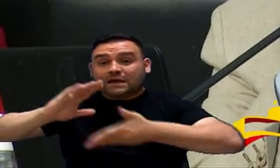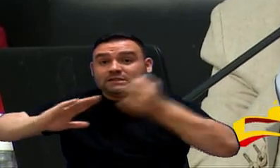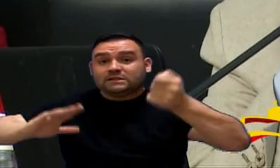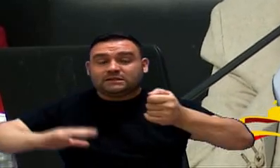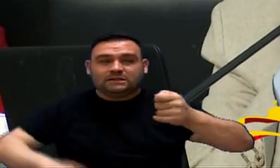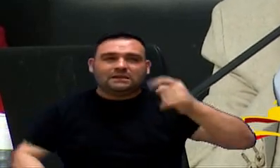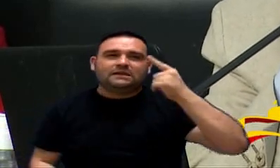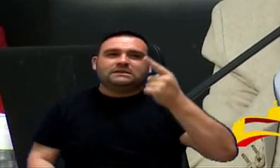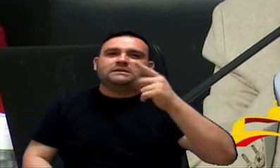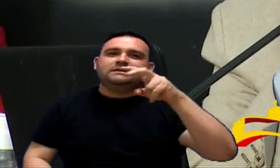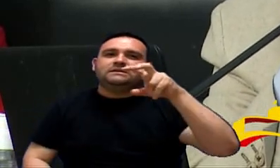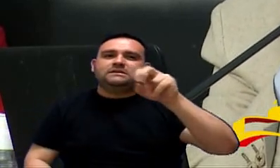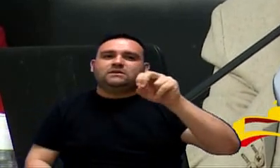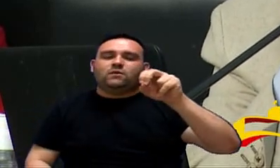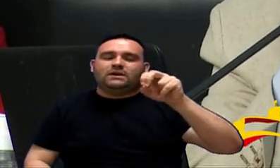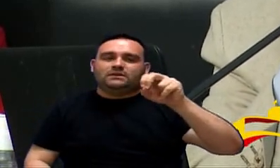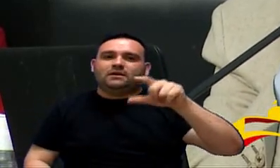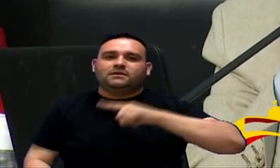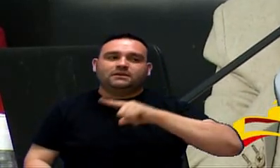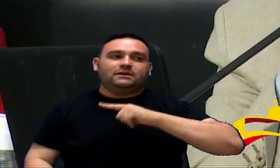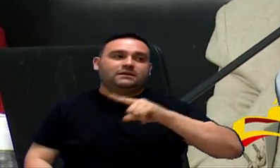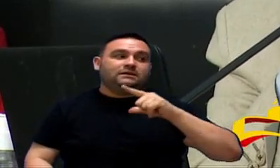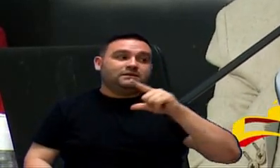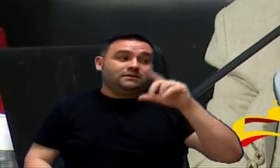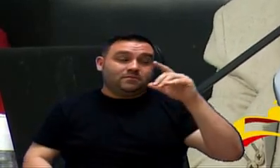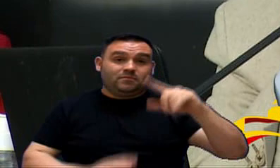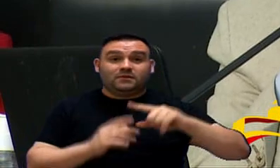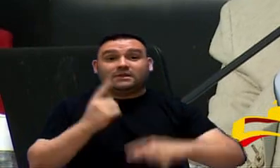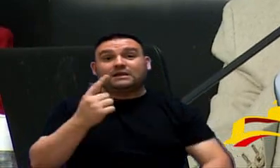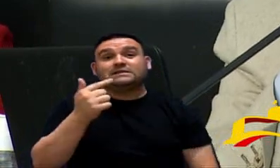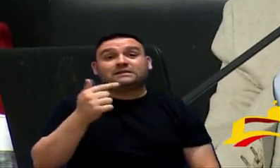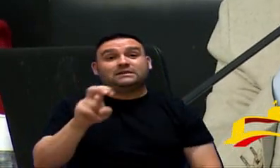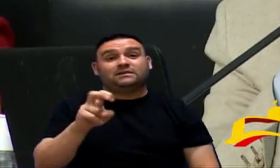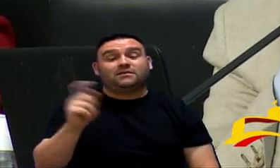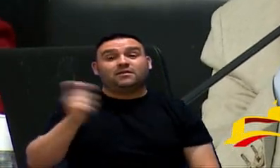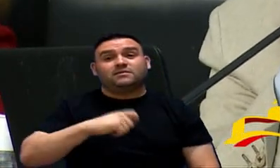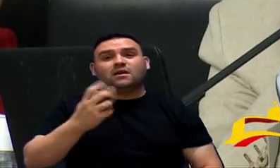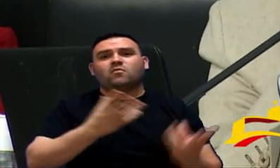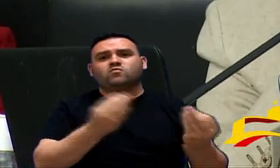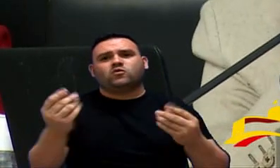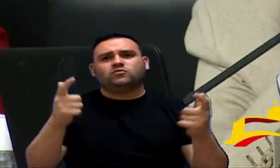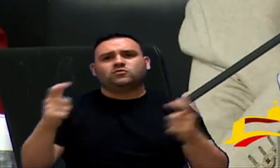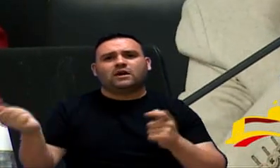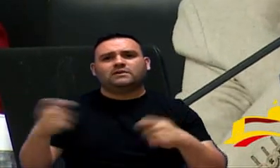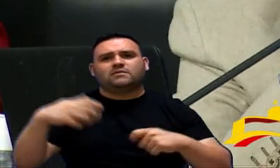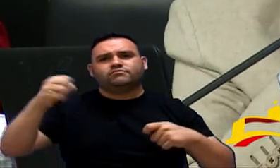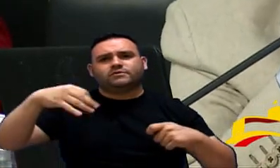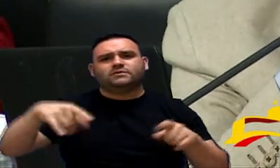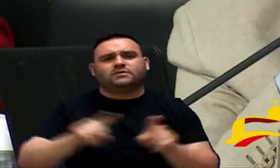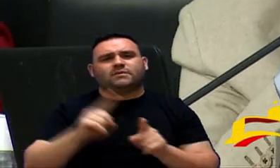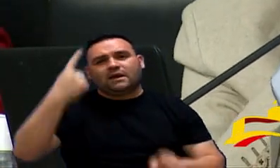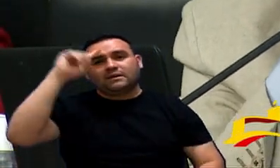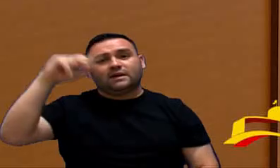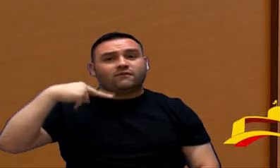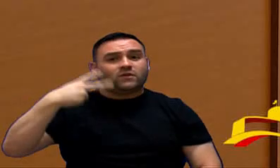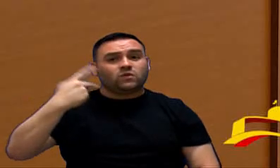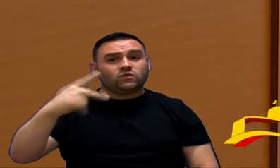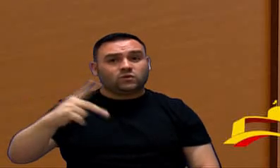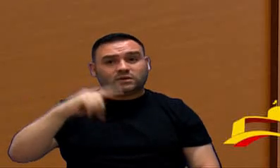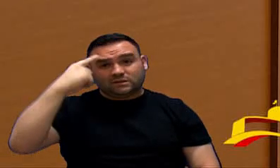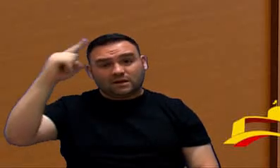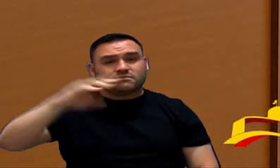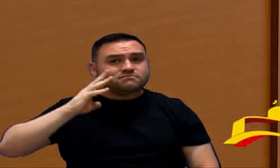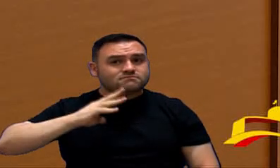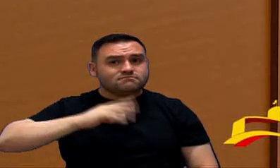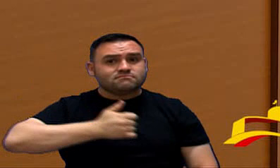eu contei, dá 150 bicos... Se tirar a metade, dá 75. Dá para atender, viu, um outro lugar. Fábio, a iniciativa do vereador, a sua iniciativa